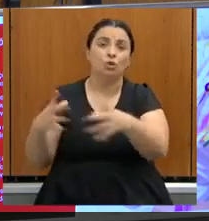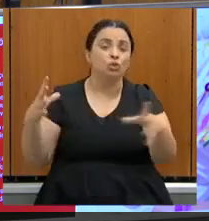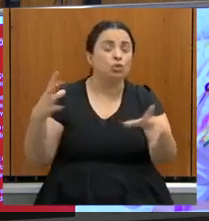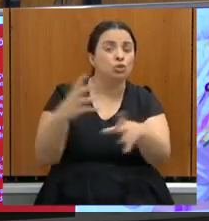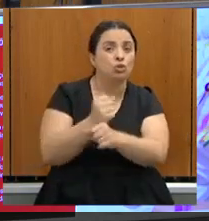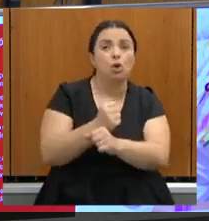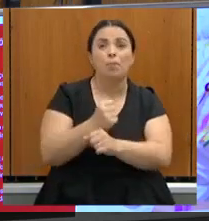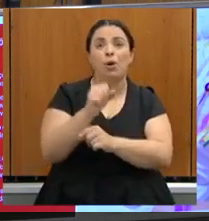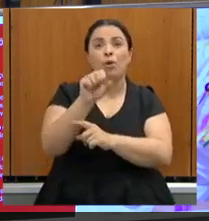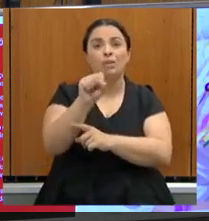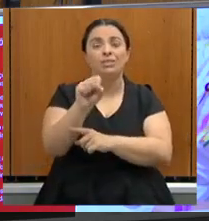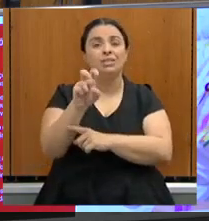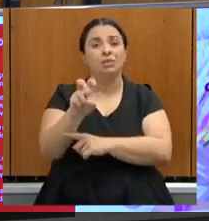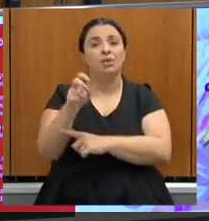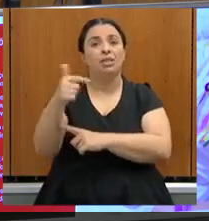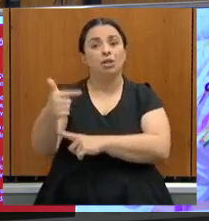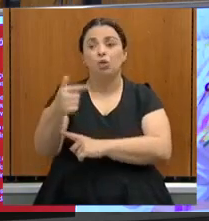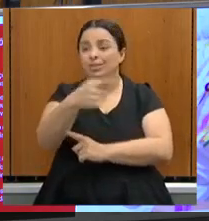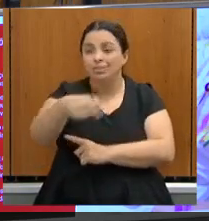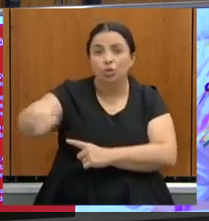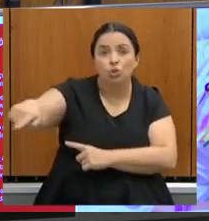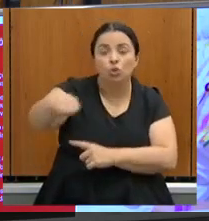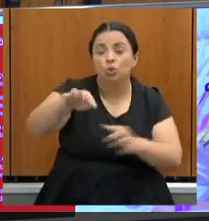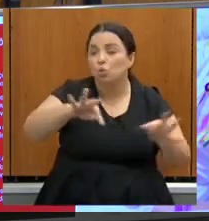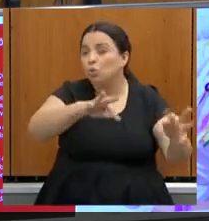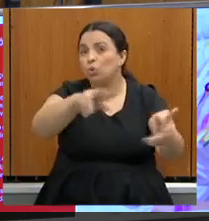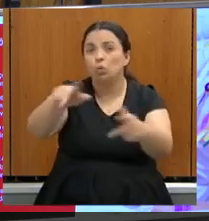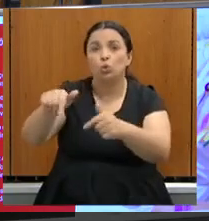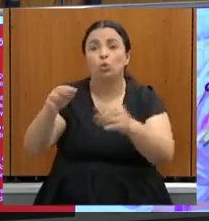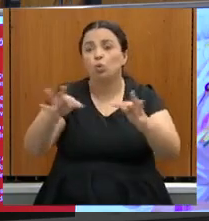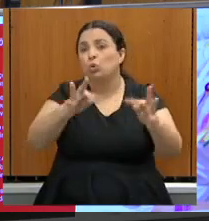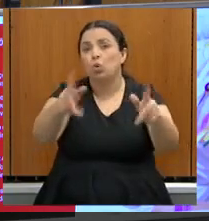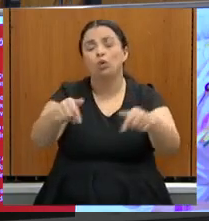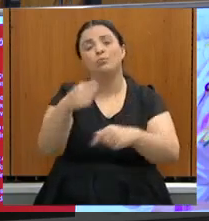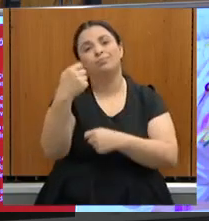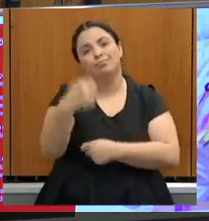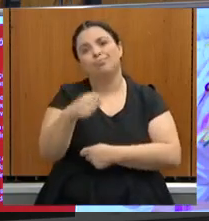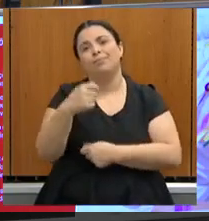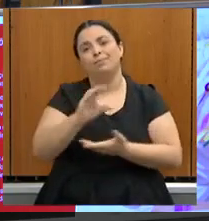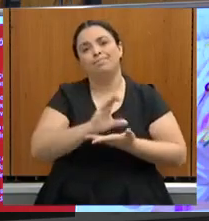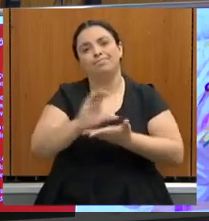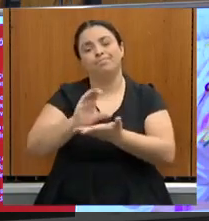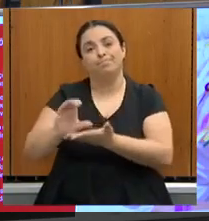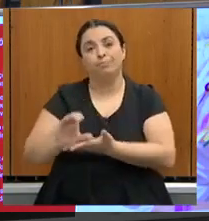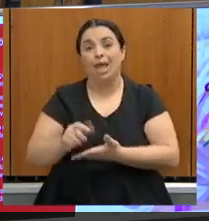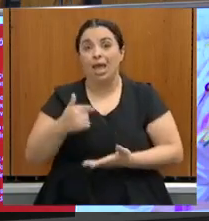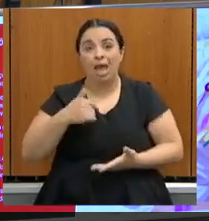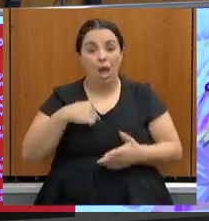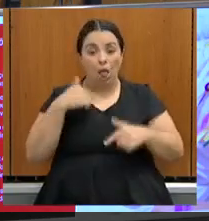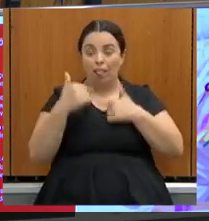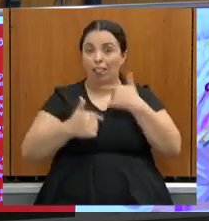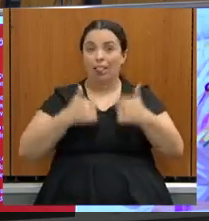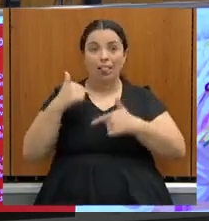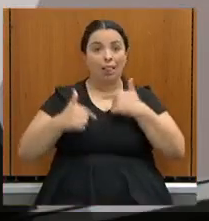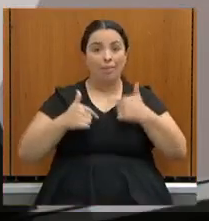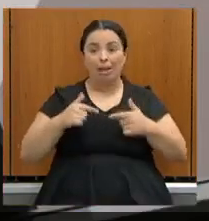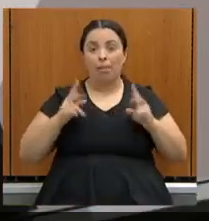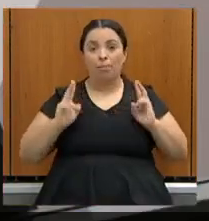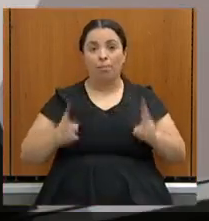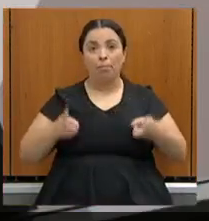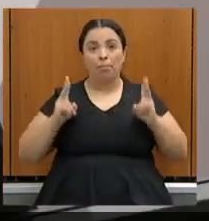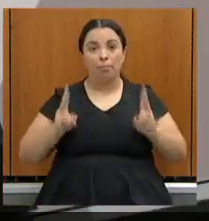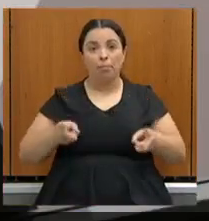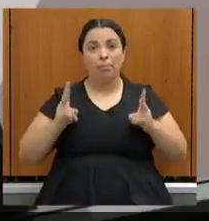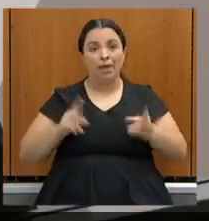municípios de Minas Gerais. Eu não consigo trabalhar, continuar trabalhando com uma injustiça